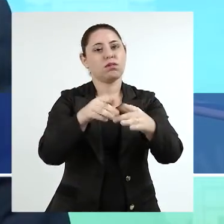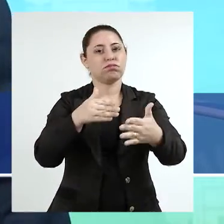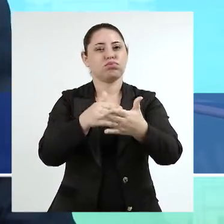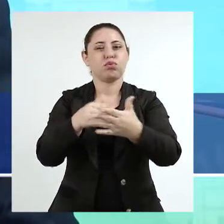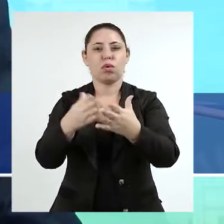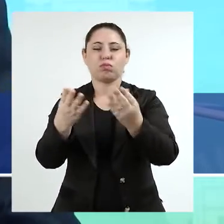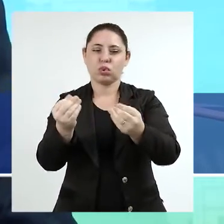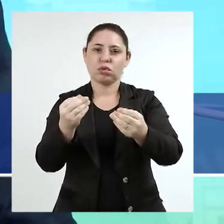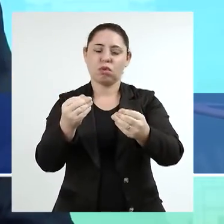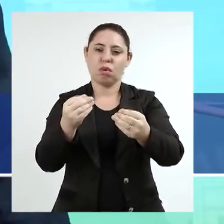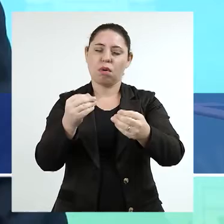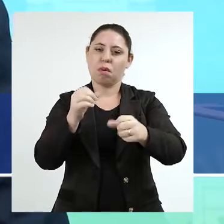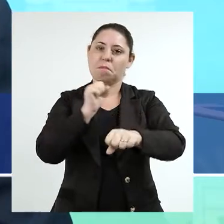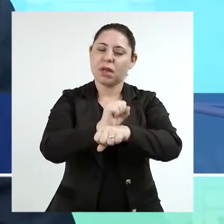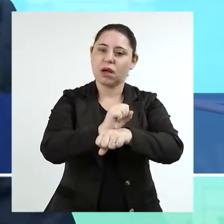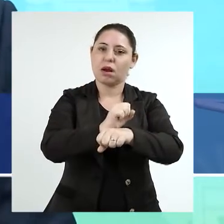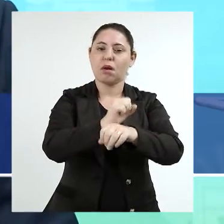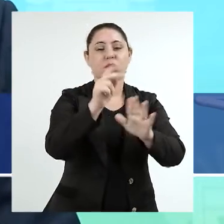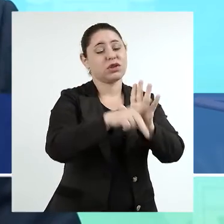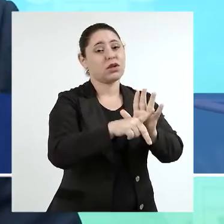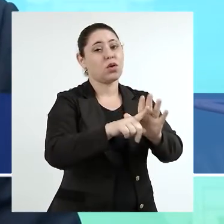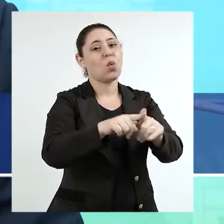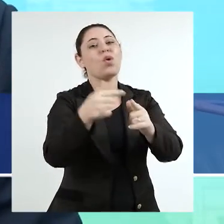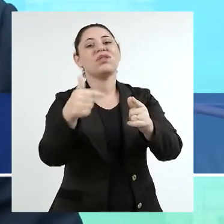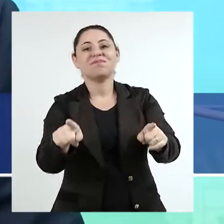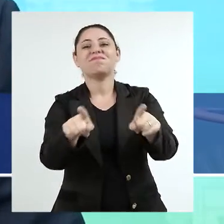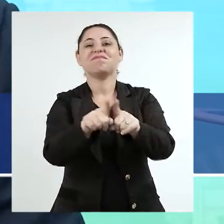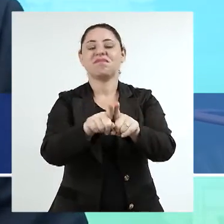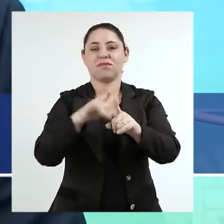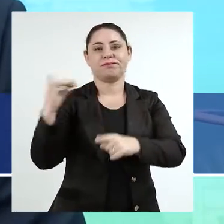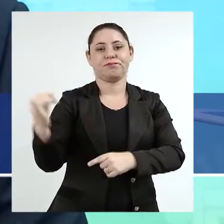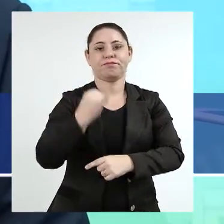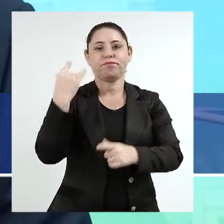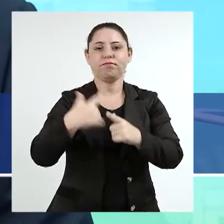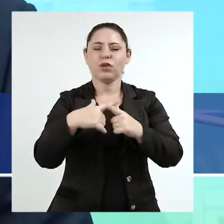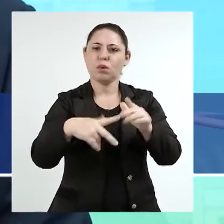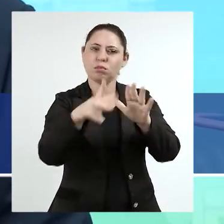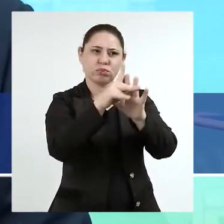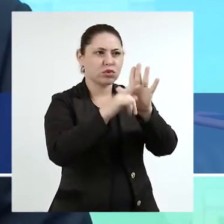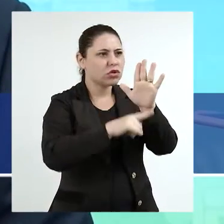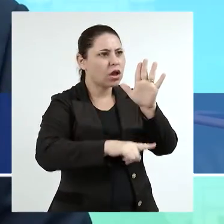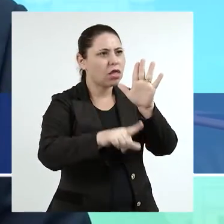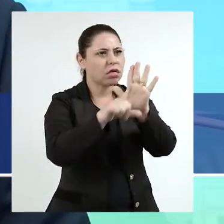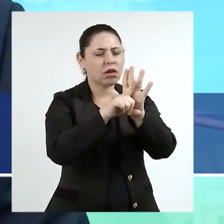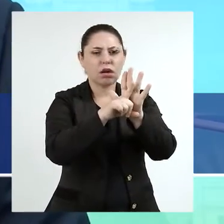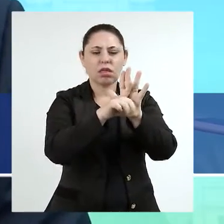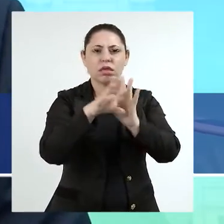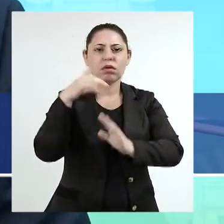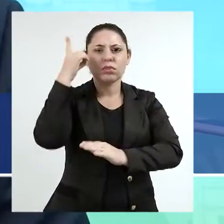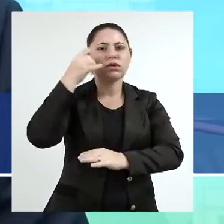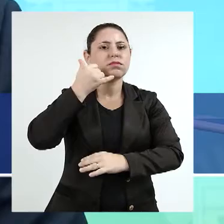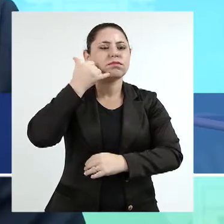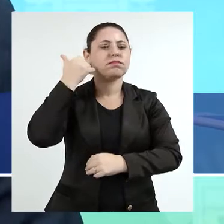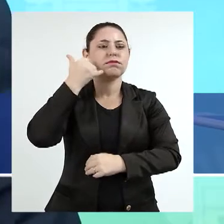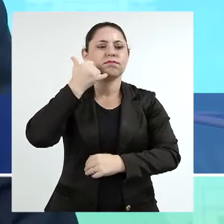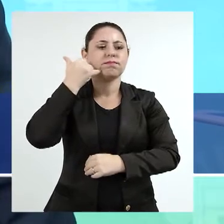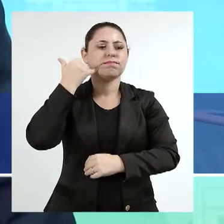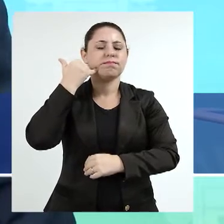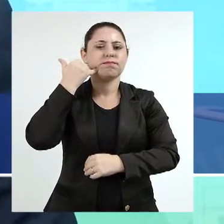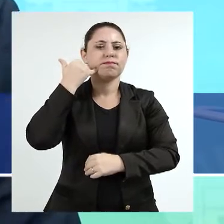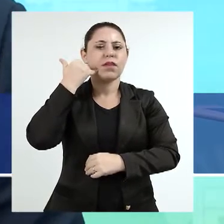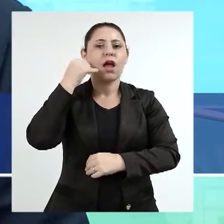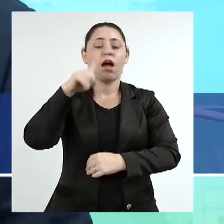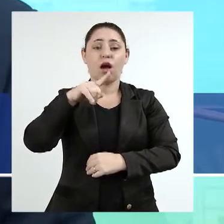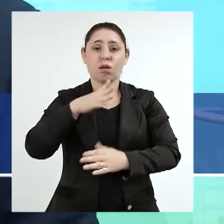ela esbarra muitos projetos. Por outro lado, teve um projeto interessante, que é um projeto do deputado Jamilson Nami, ele foi